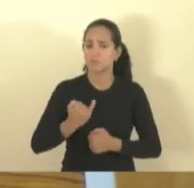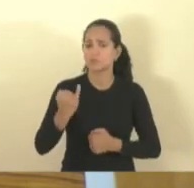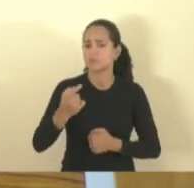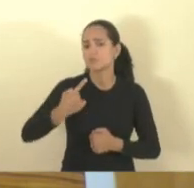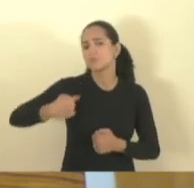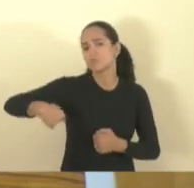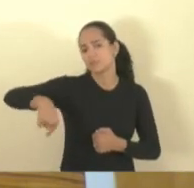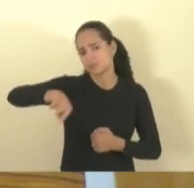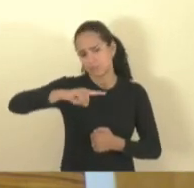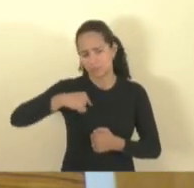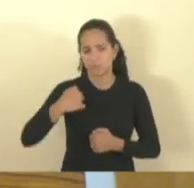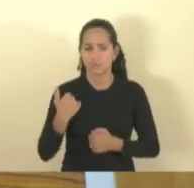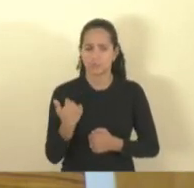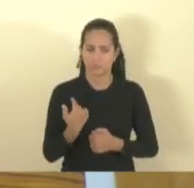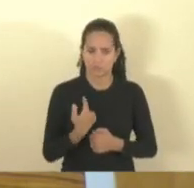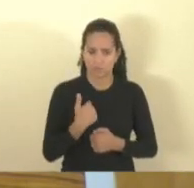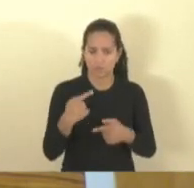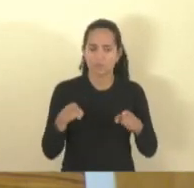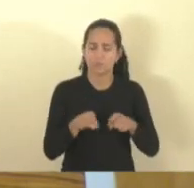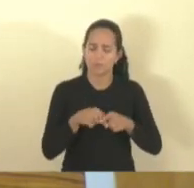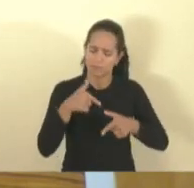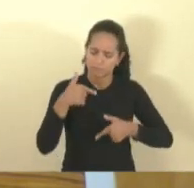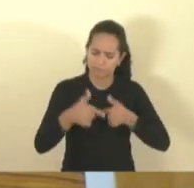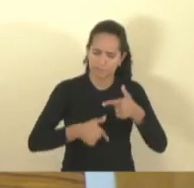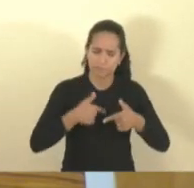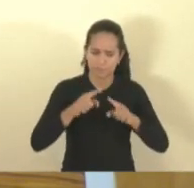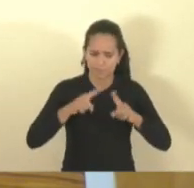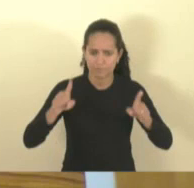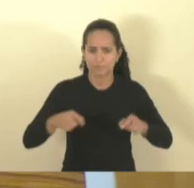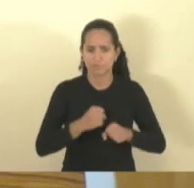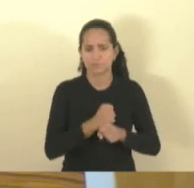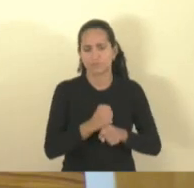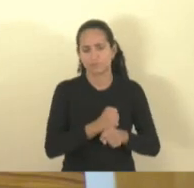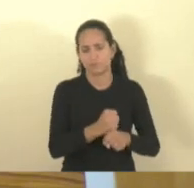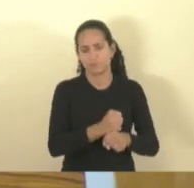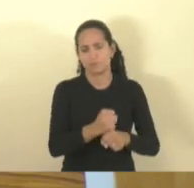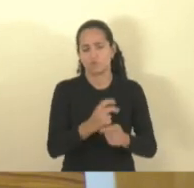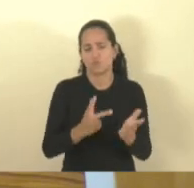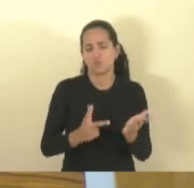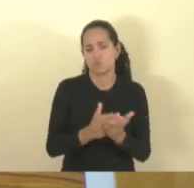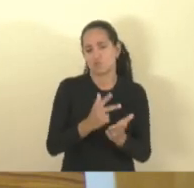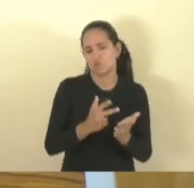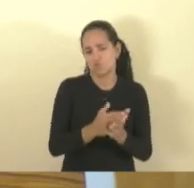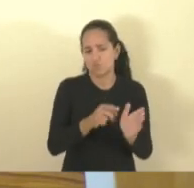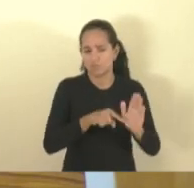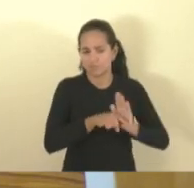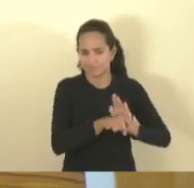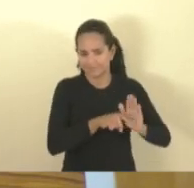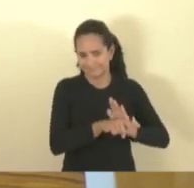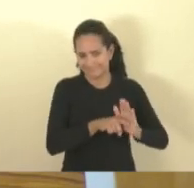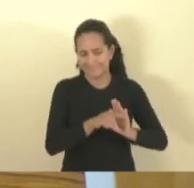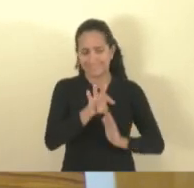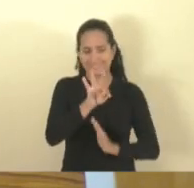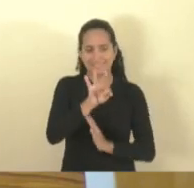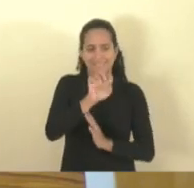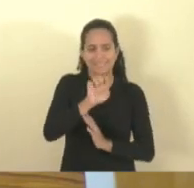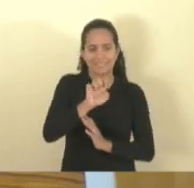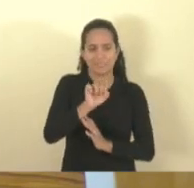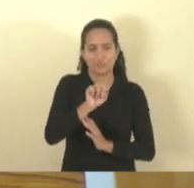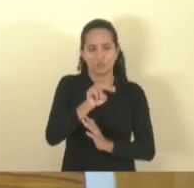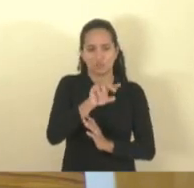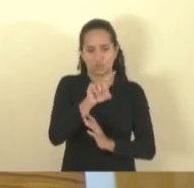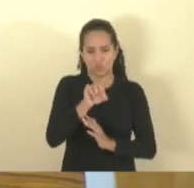Eu também sou servidor de carreira, sou consultor do Tesouro, né? A nossa carreira não é tão grande quanto